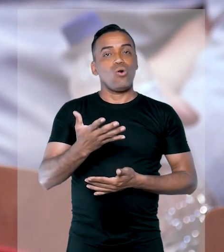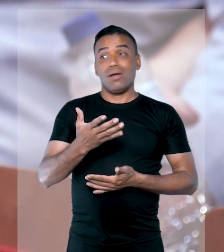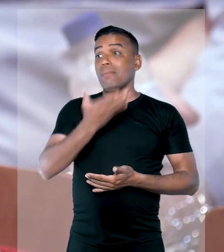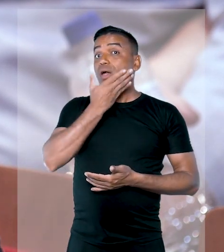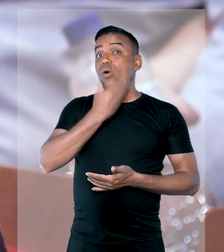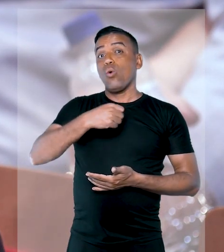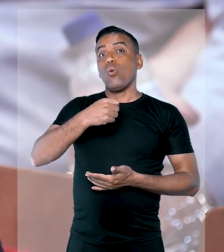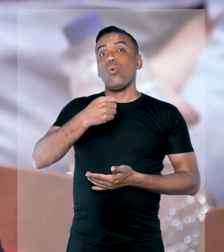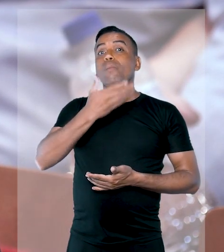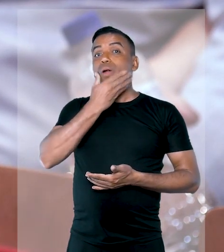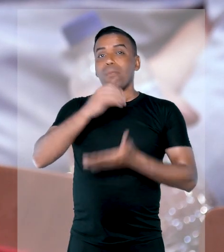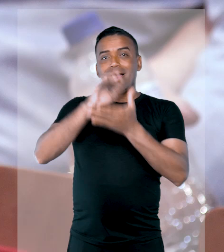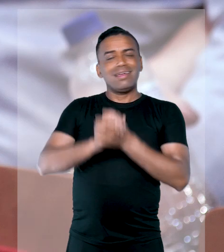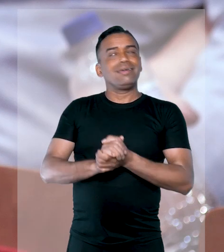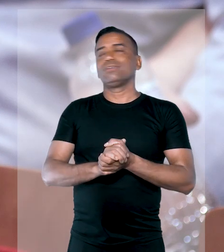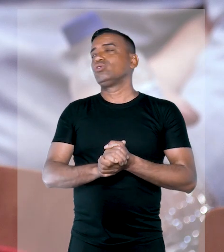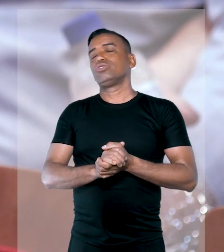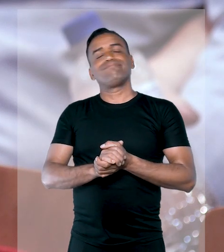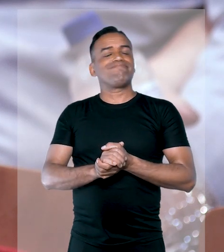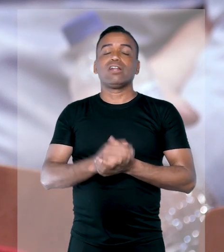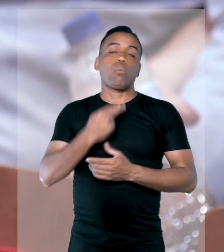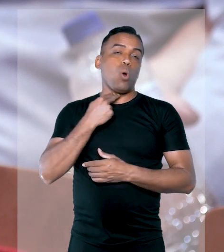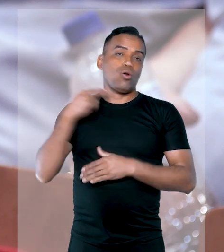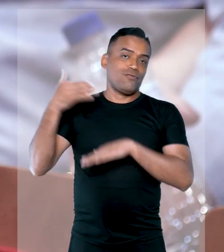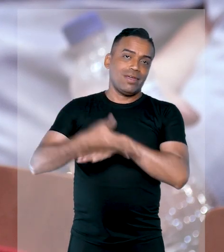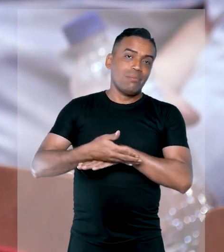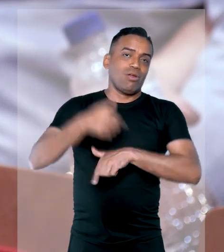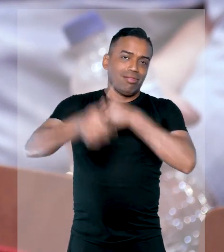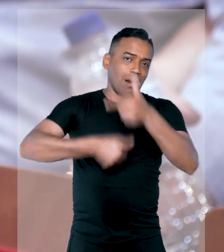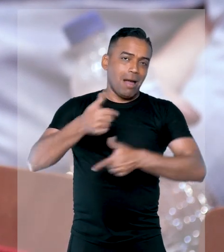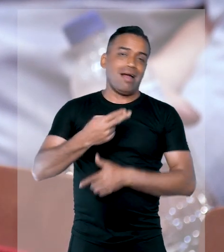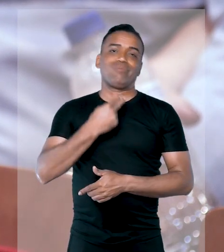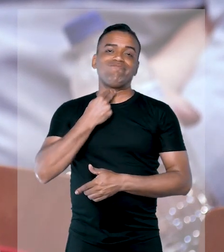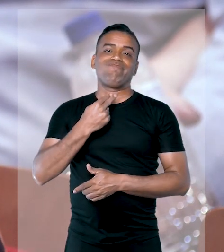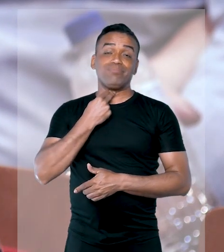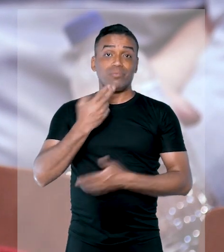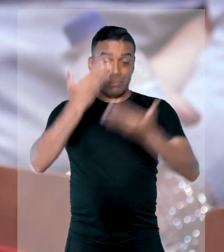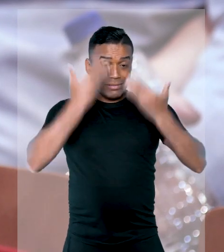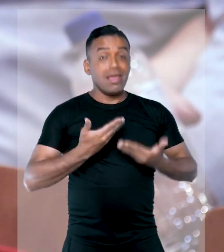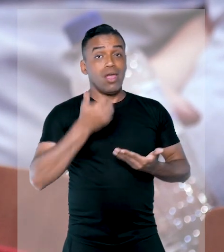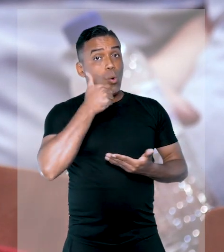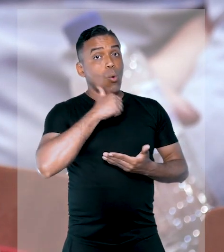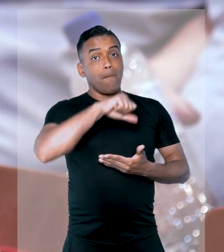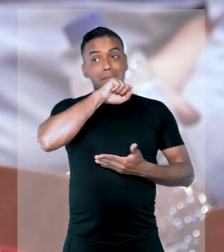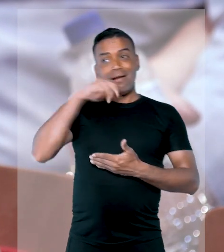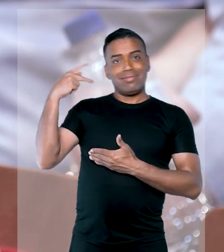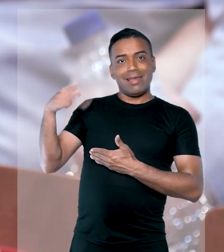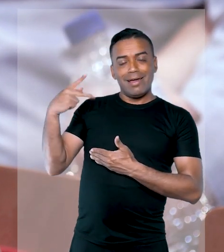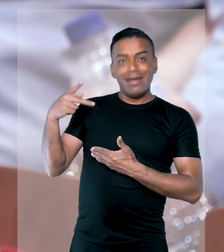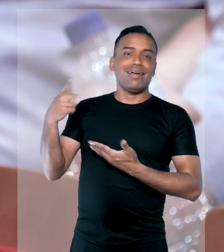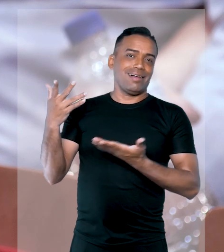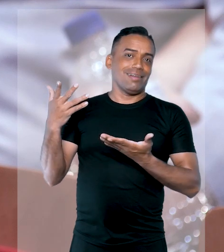está arrasado de não estar aqui hoje, coisas de trabalho, né? Mas, enquanto mãe, né, falando pelo